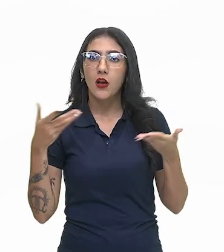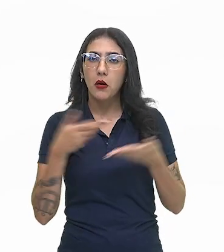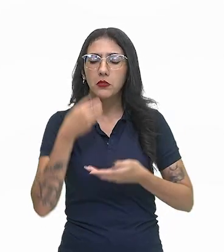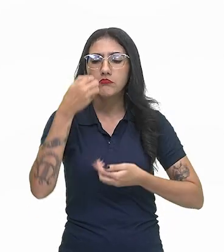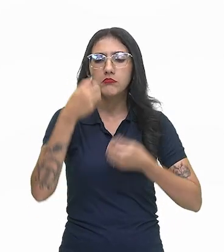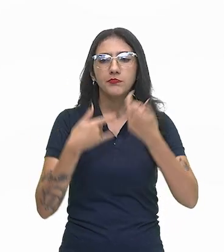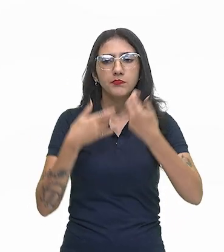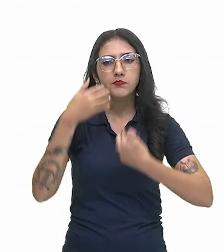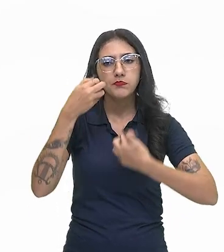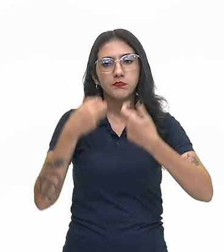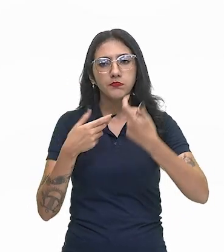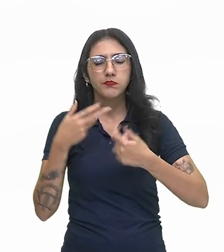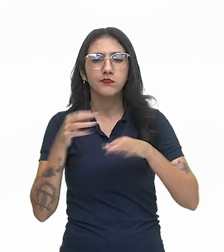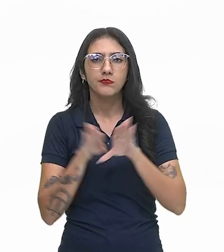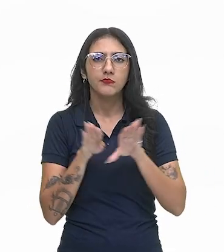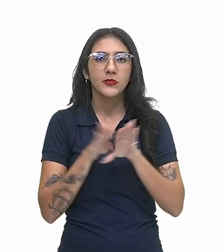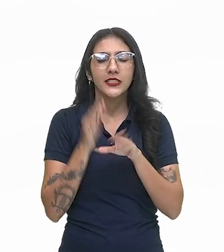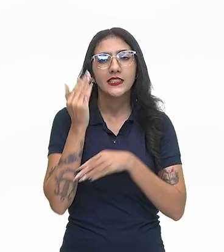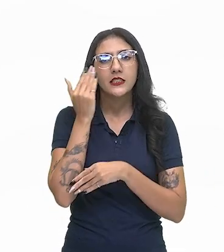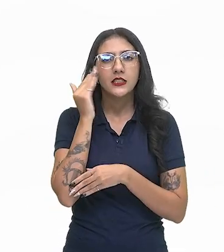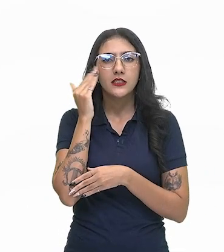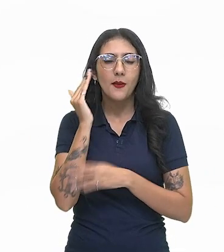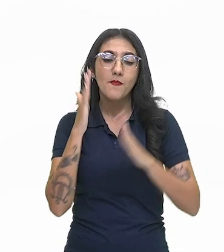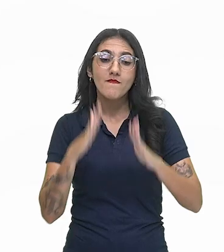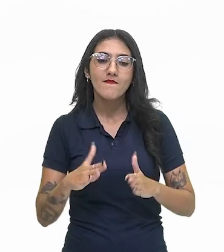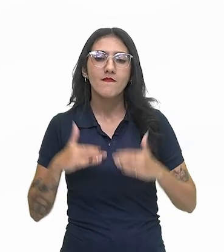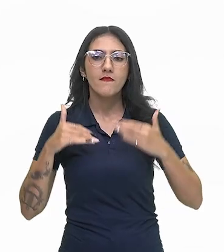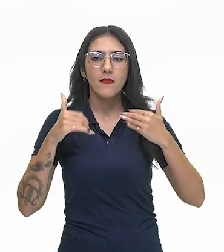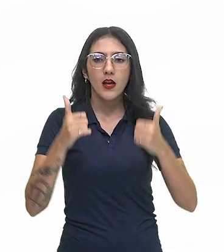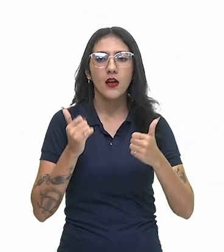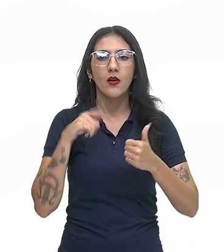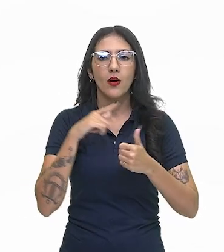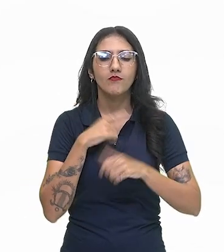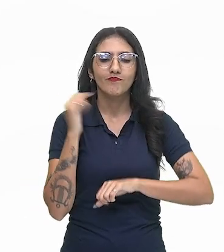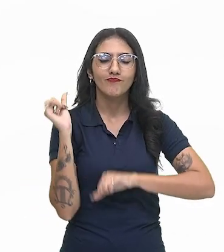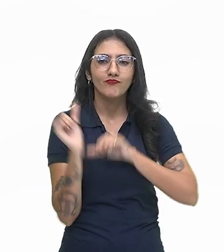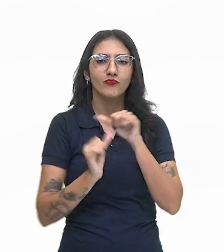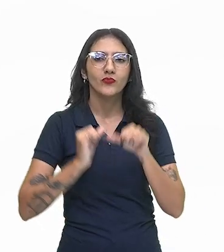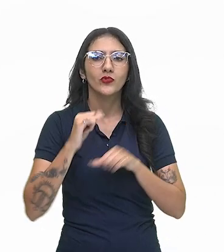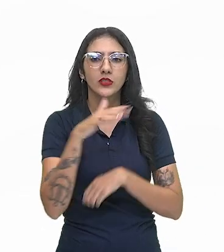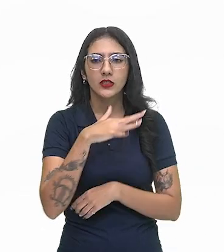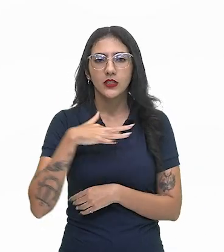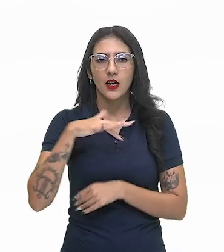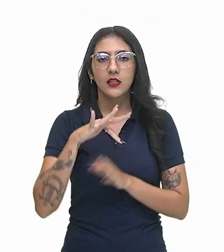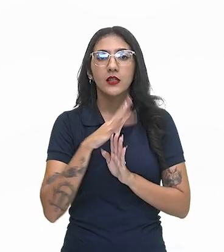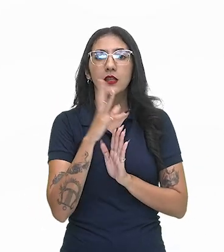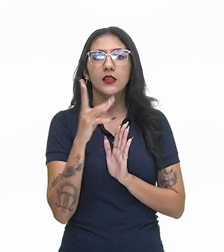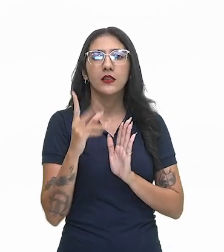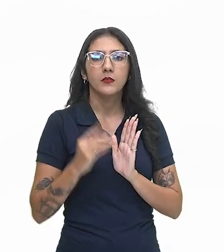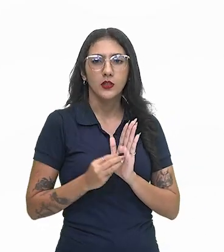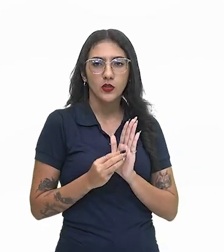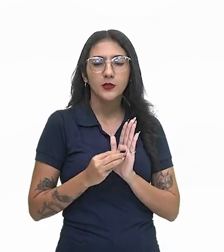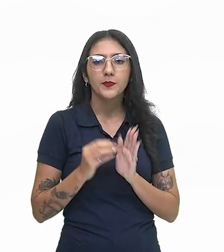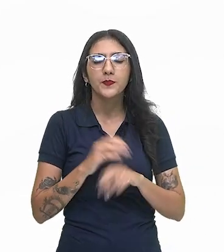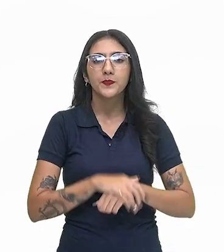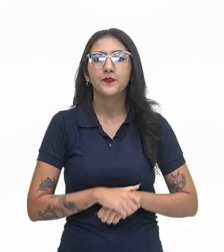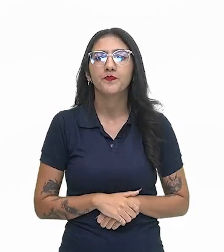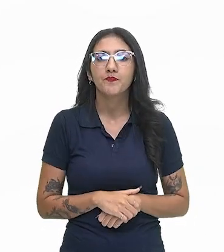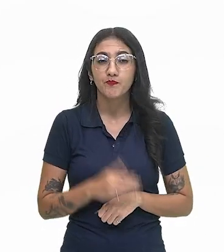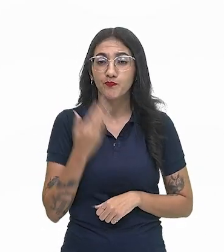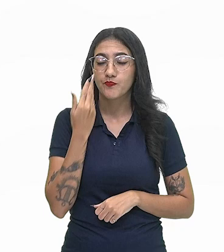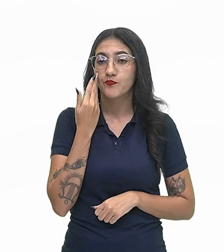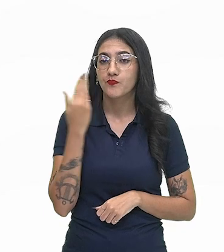e o nosso entendimento dos movimentos sociais na Amazônia a partir de um determinado momento, que é a